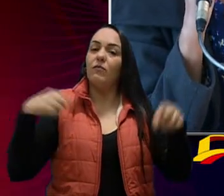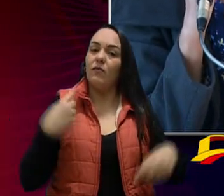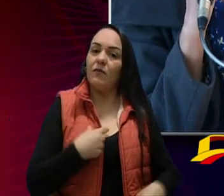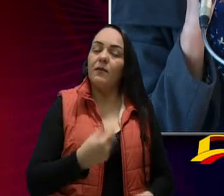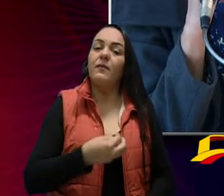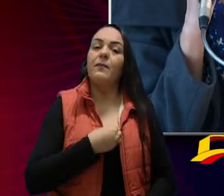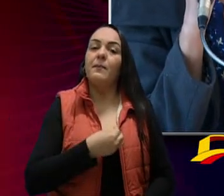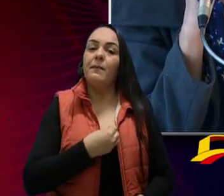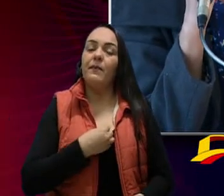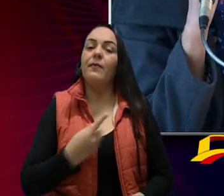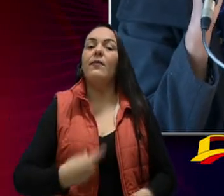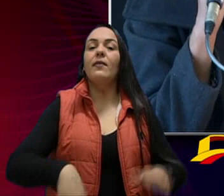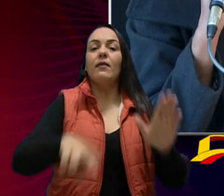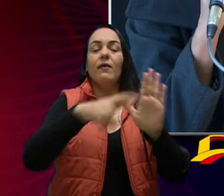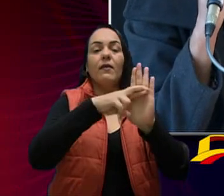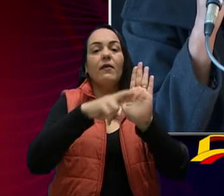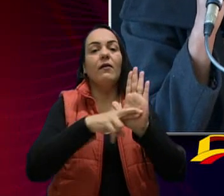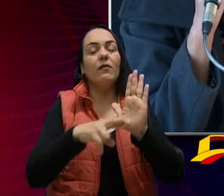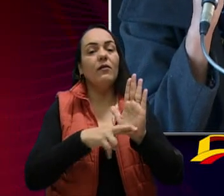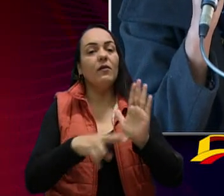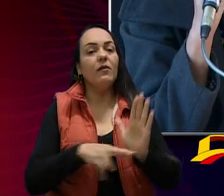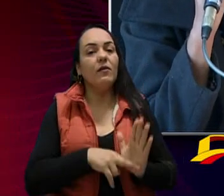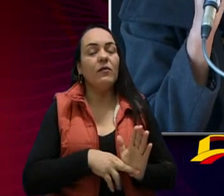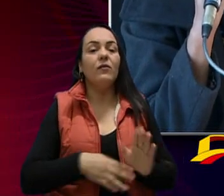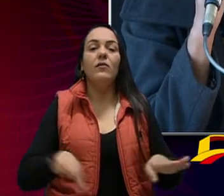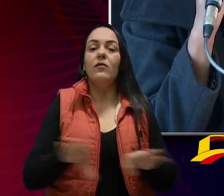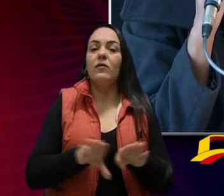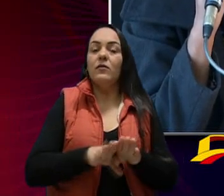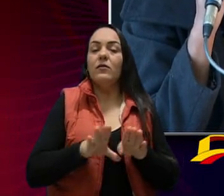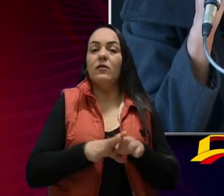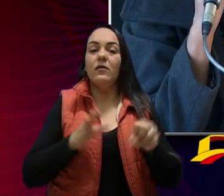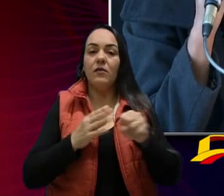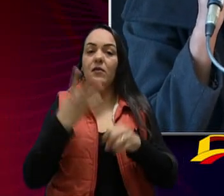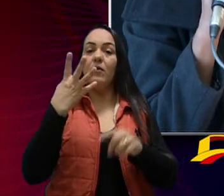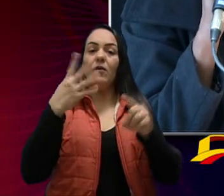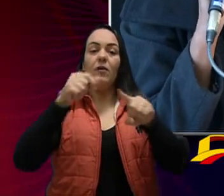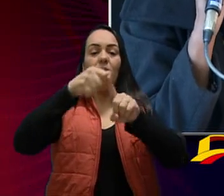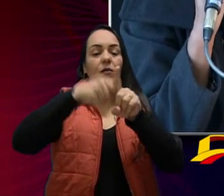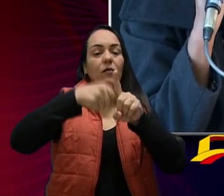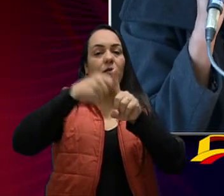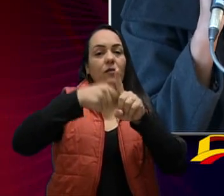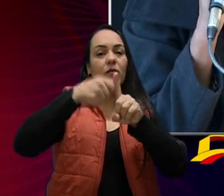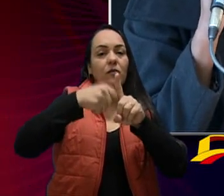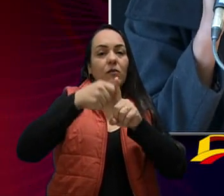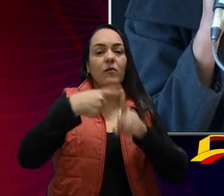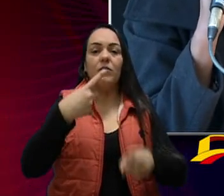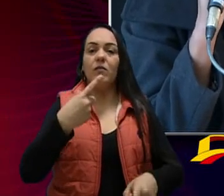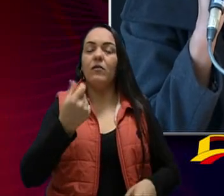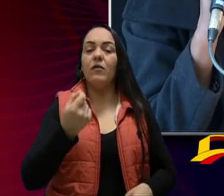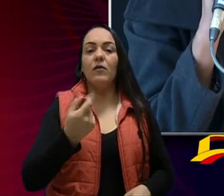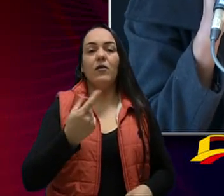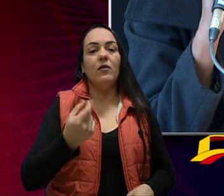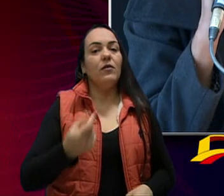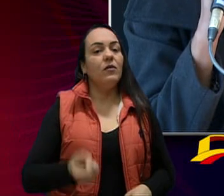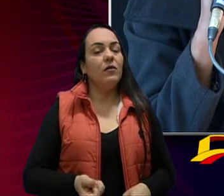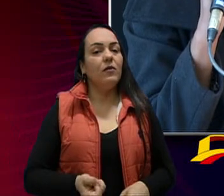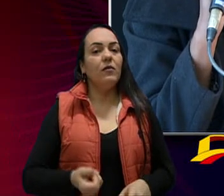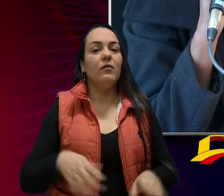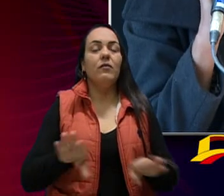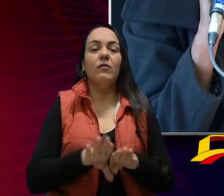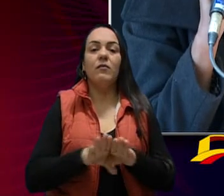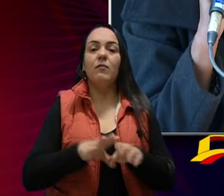aqui é recursos extraordinários recebidos no quadrimestre entre si oi